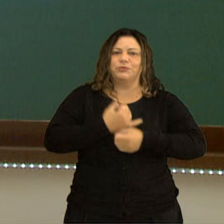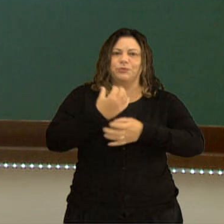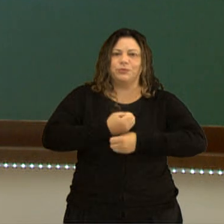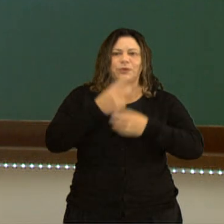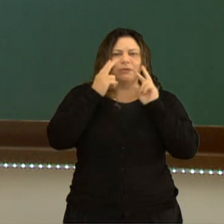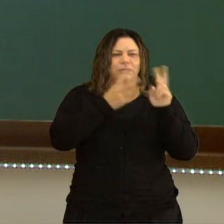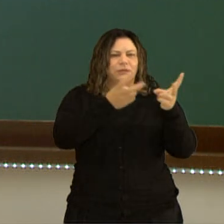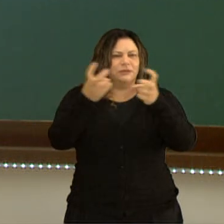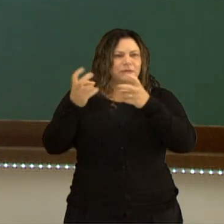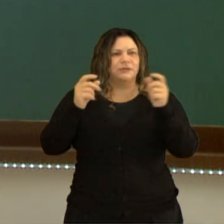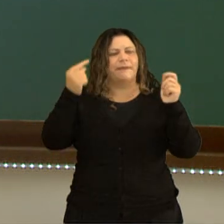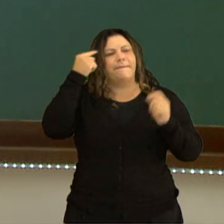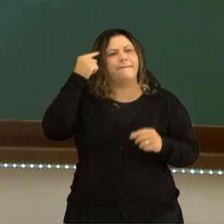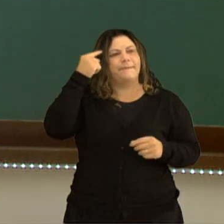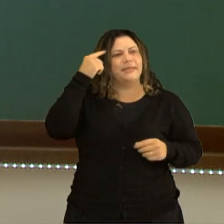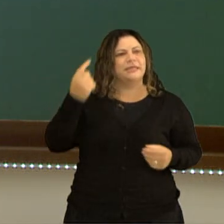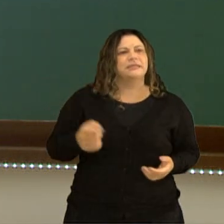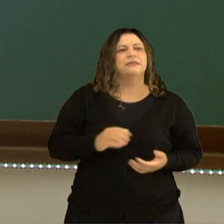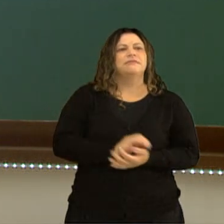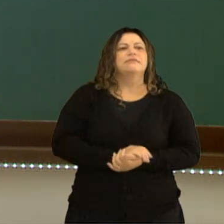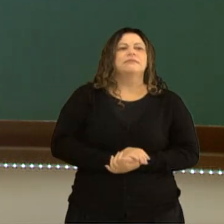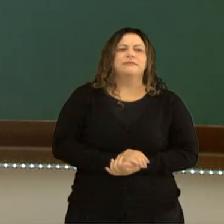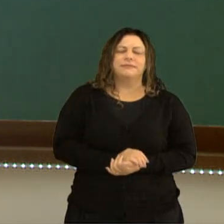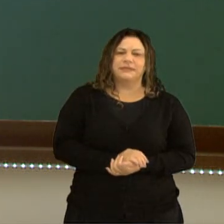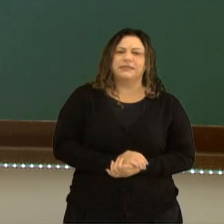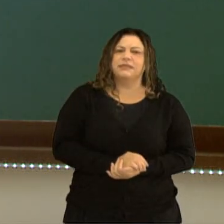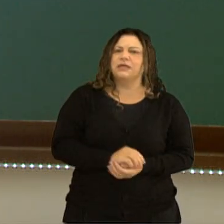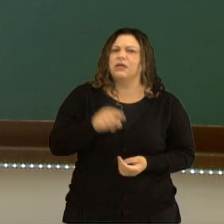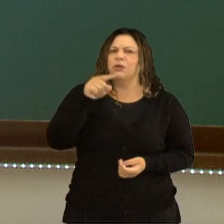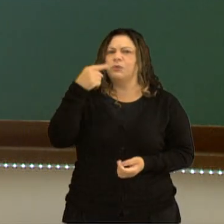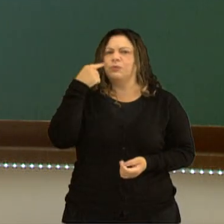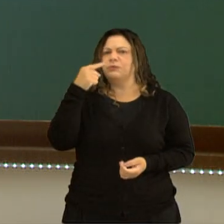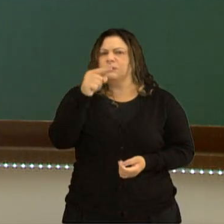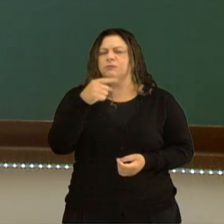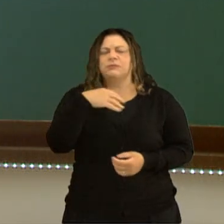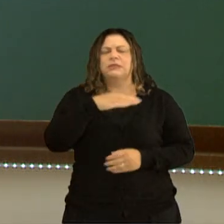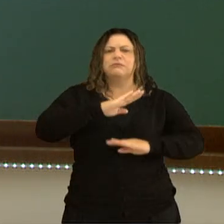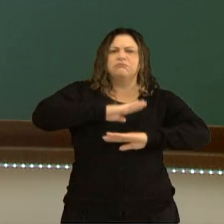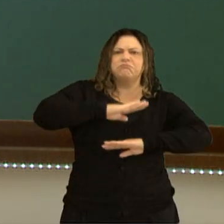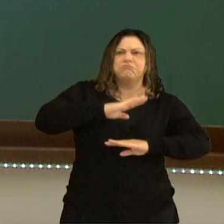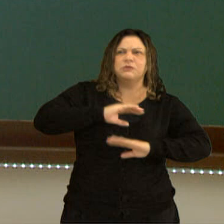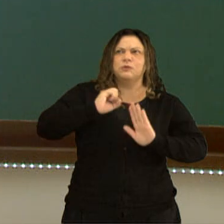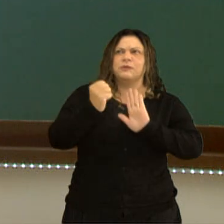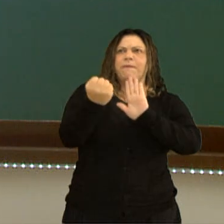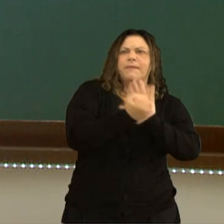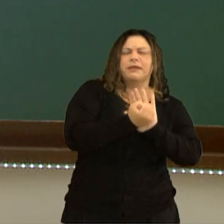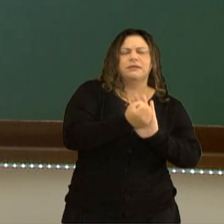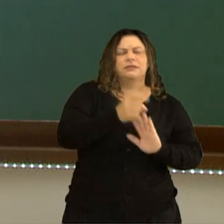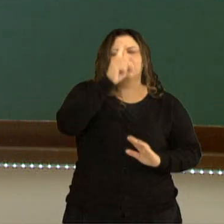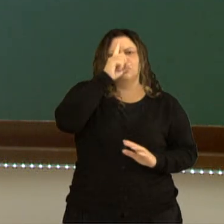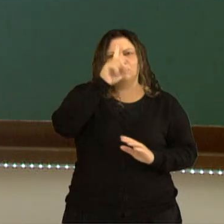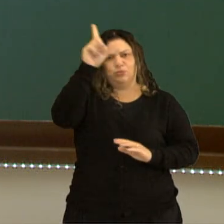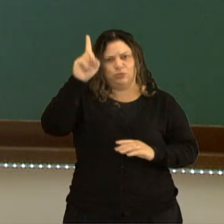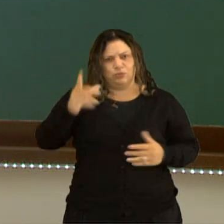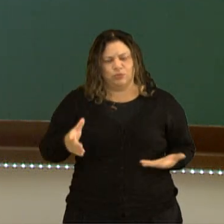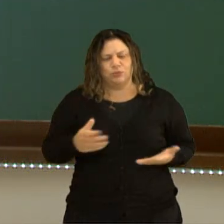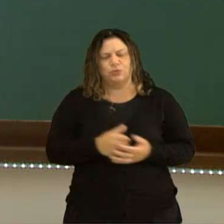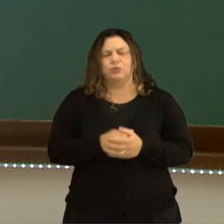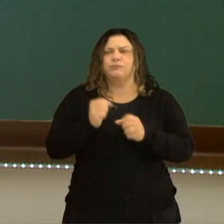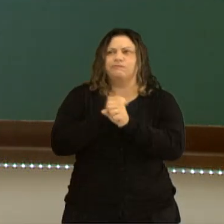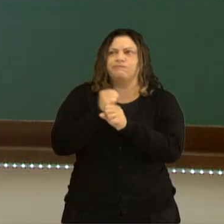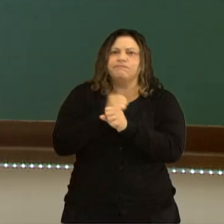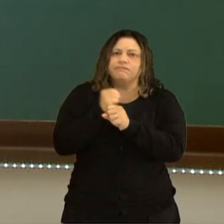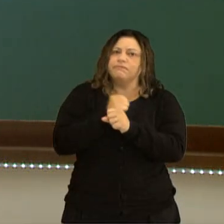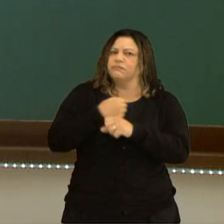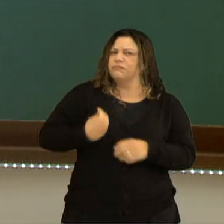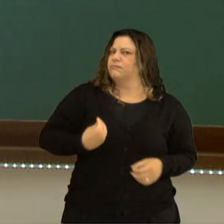atenção. Pense se você vai escrever, se você em uma situação muito marcante do seu dia, do seu ano,